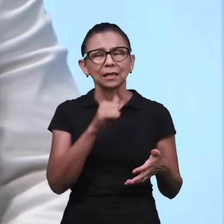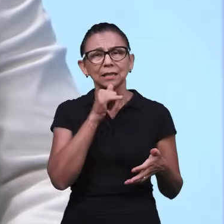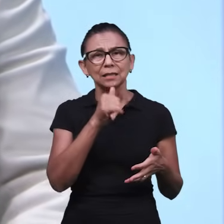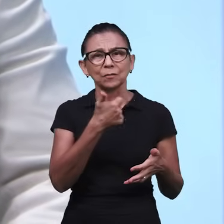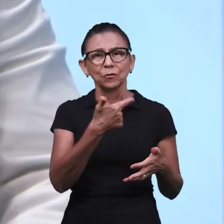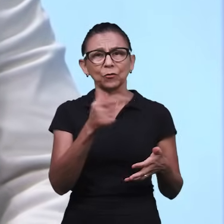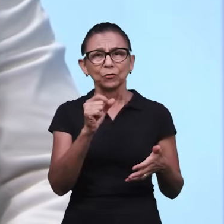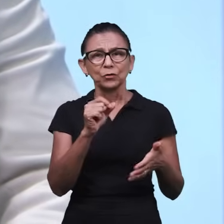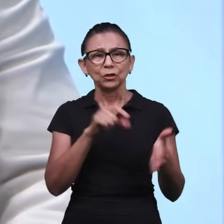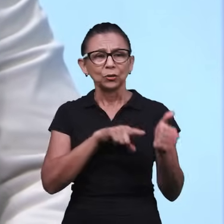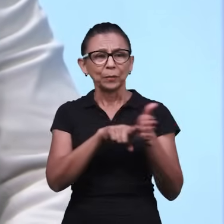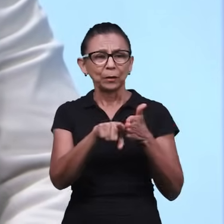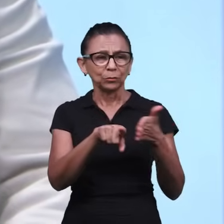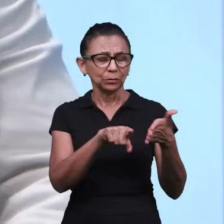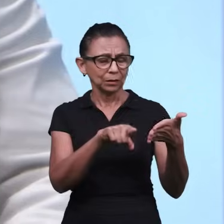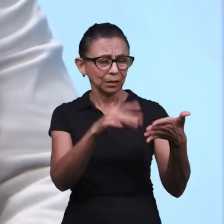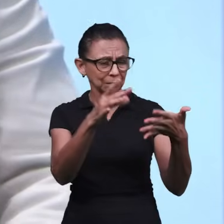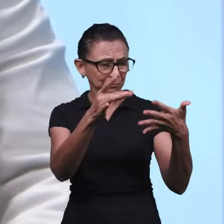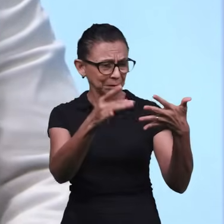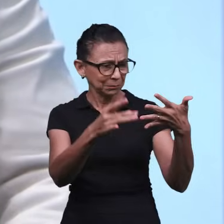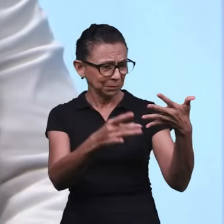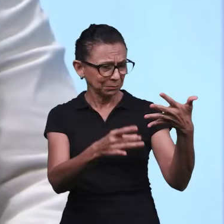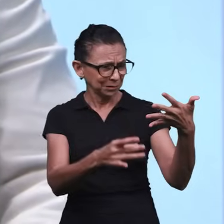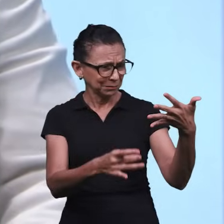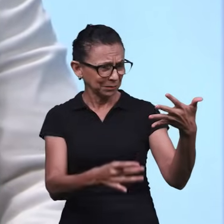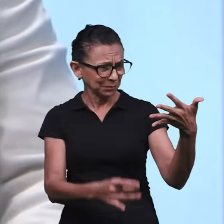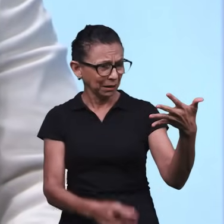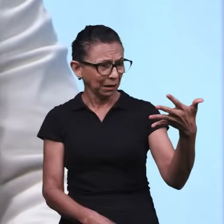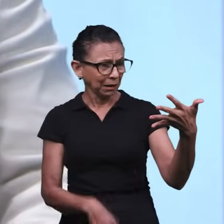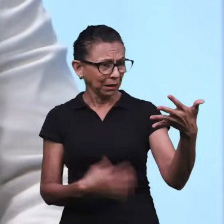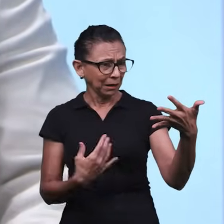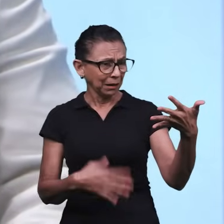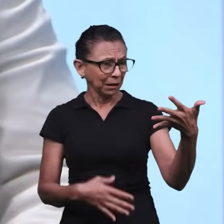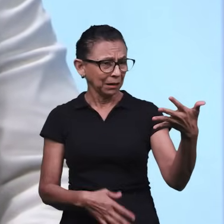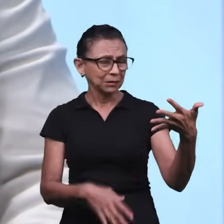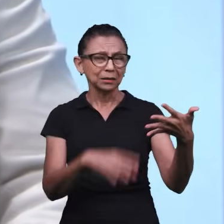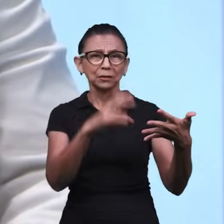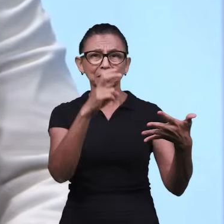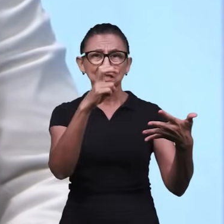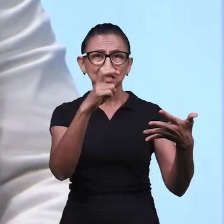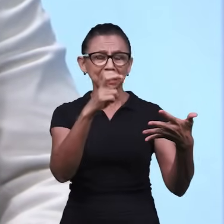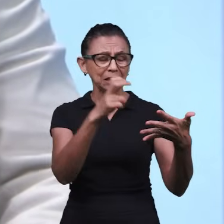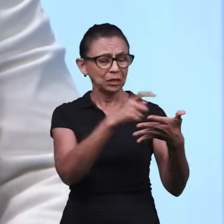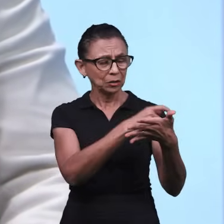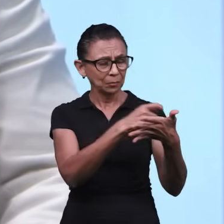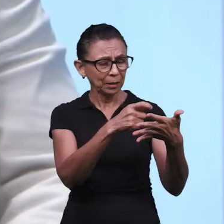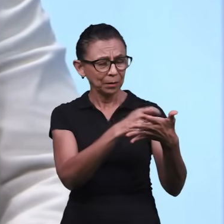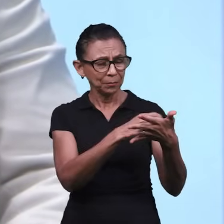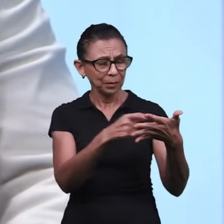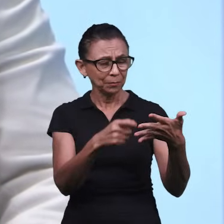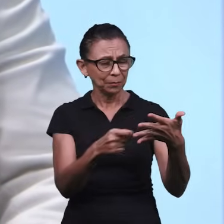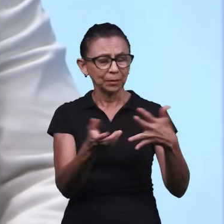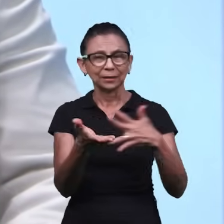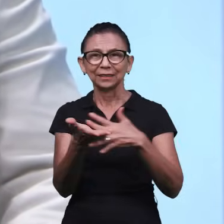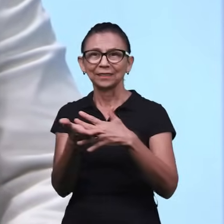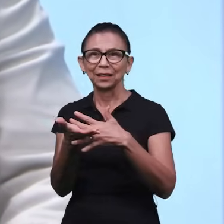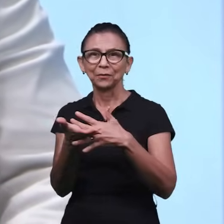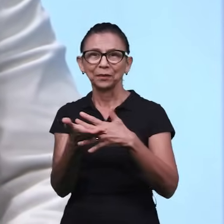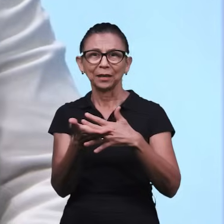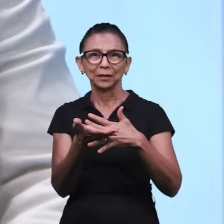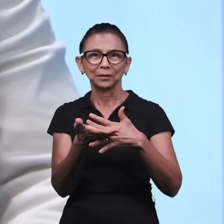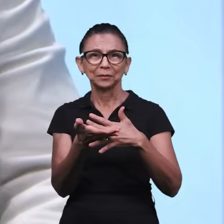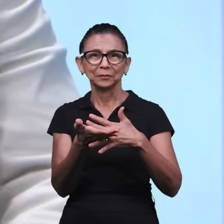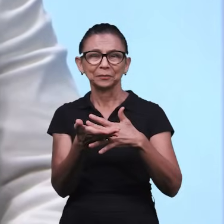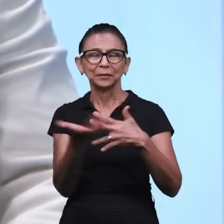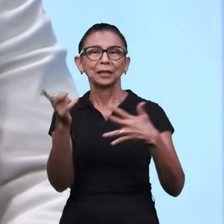uma vez. Ele vai 5, depois para um pouquinho, vai mais 5. E foi um resultado melhor. Um resultado melhor do